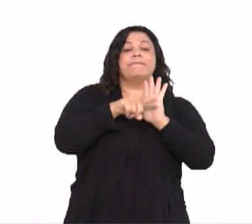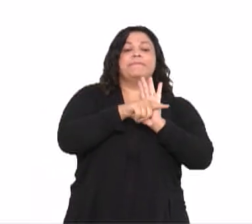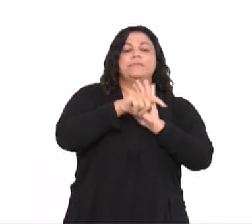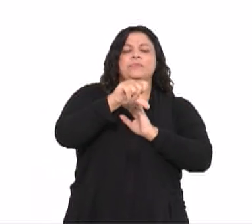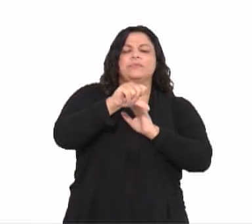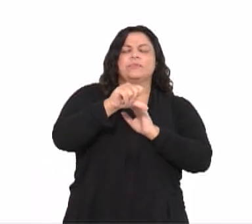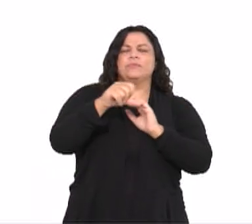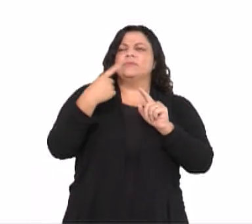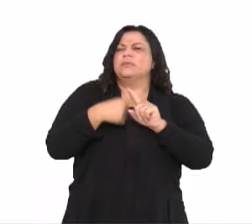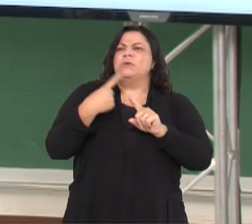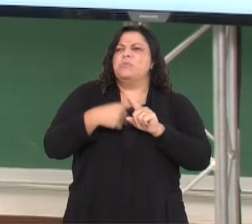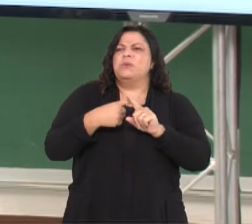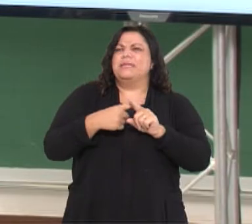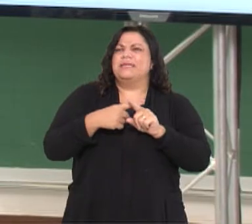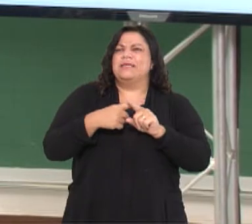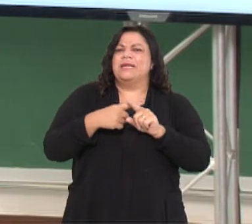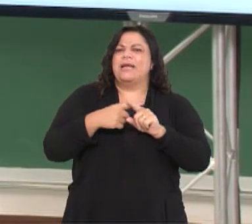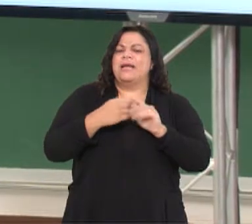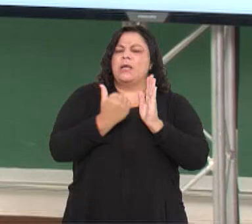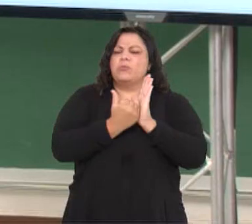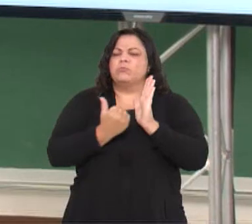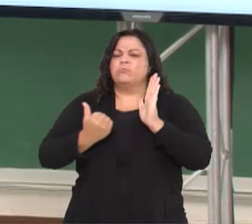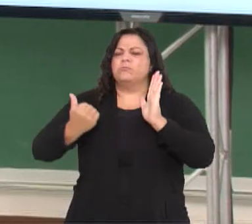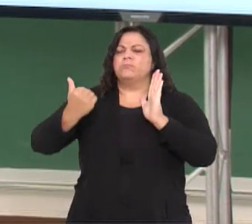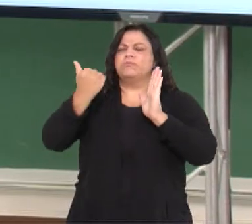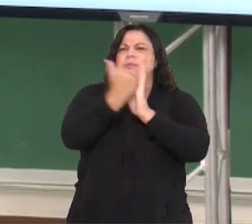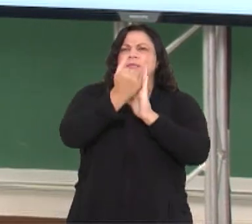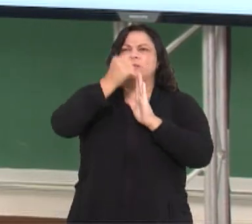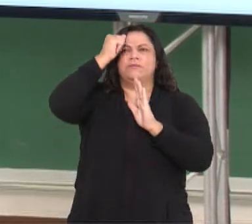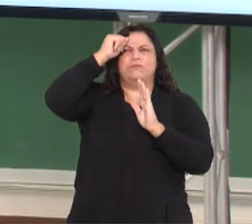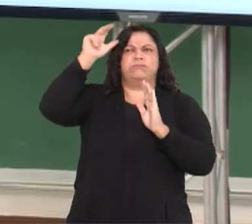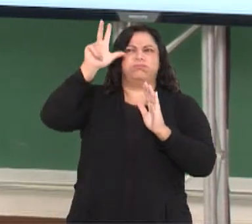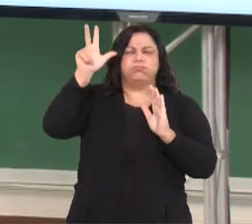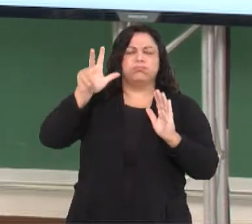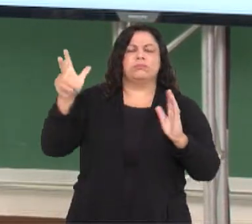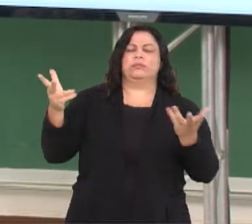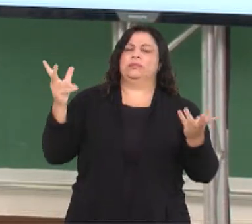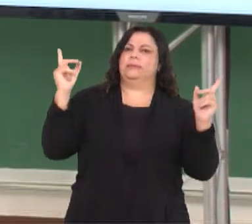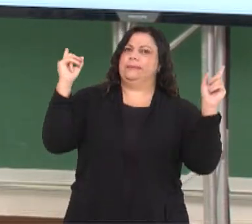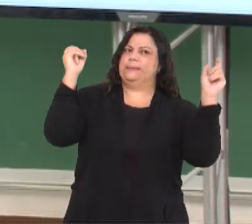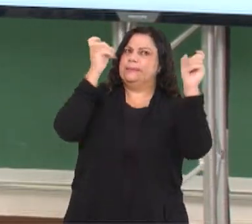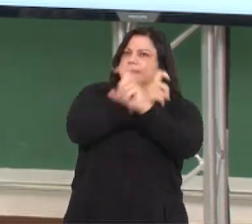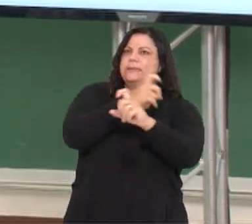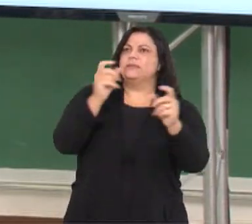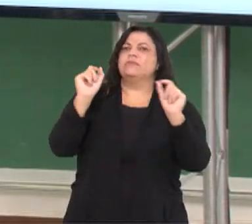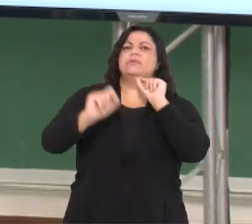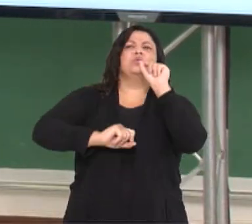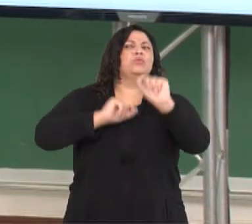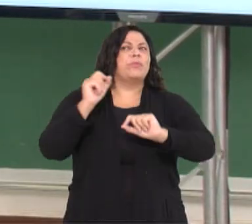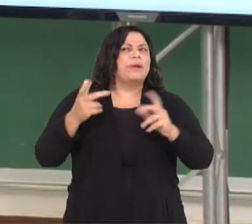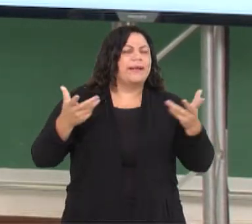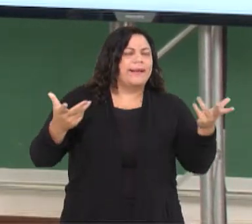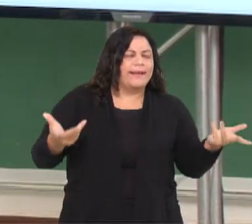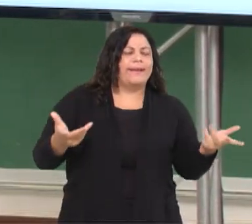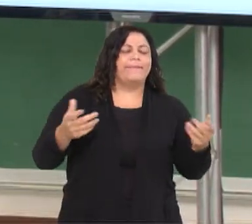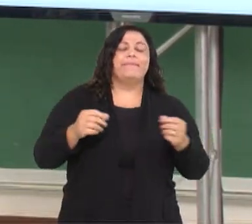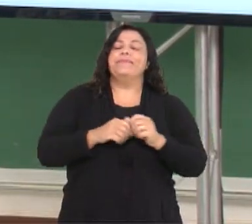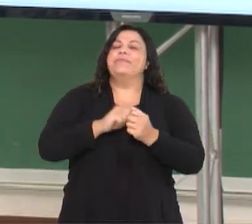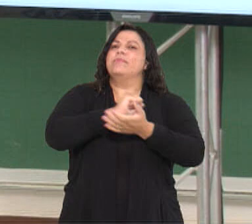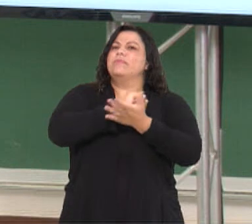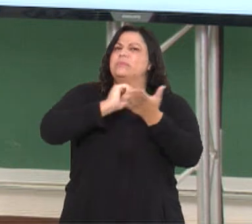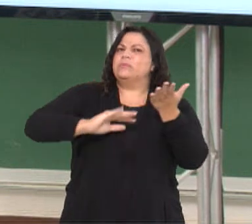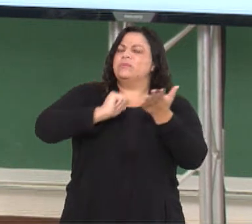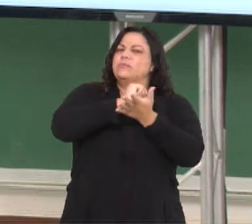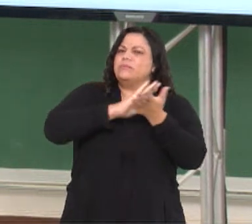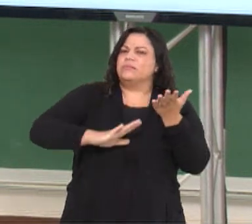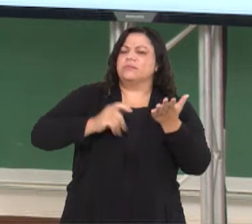hard, professor? Eu tive até uma certa facilidade. É, eu sei, isso é bom, cara. Nível hard porque esse é o tipo de exercício